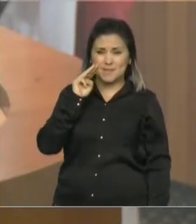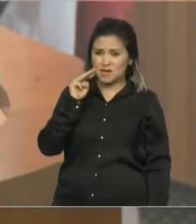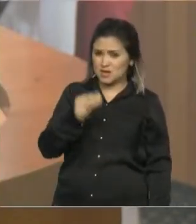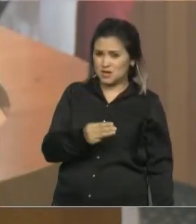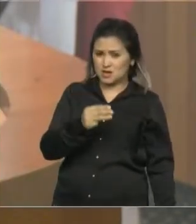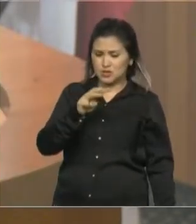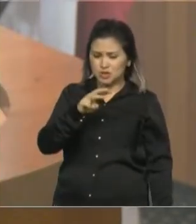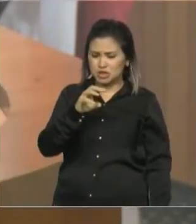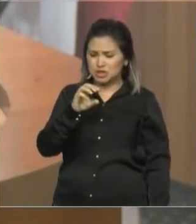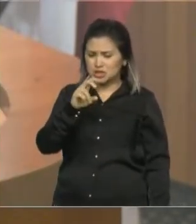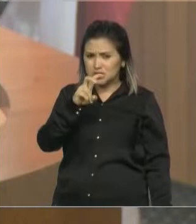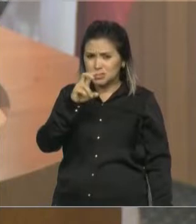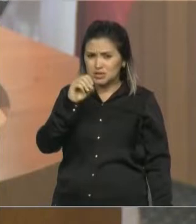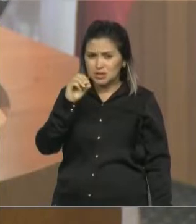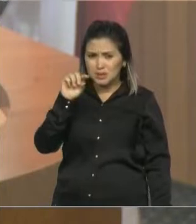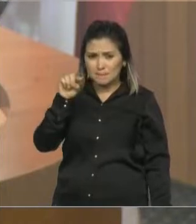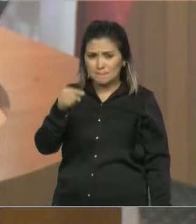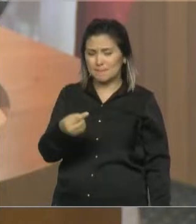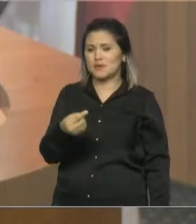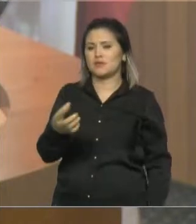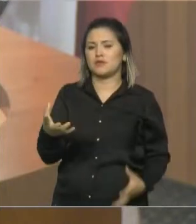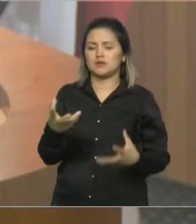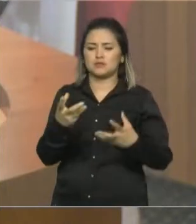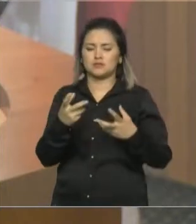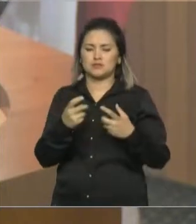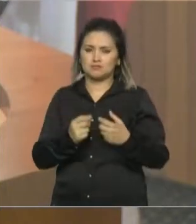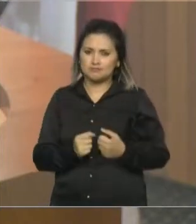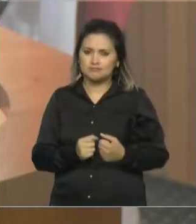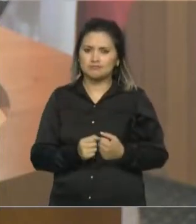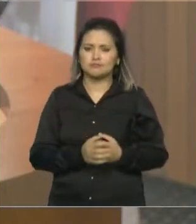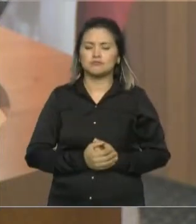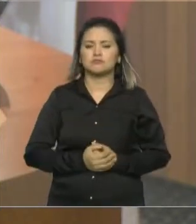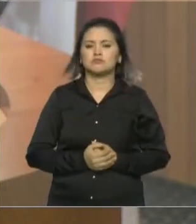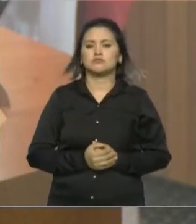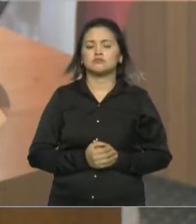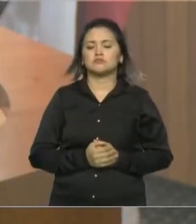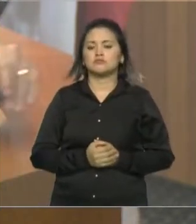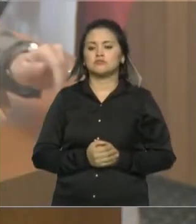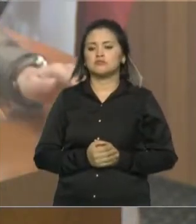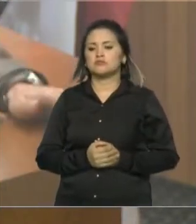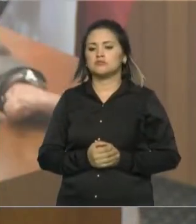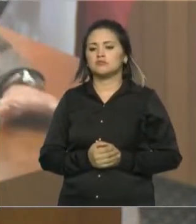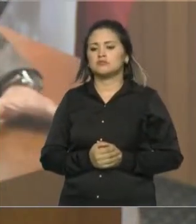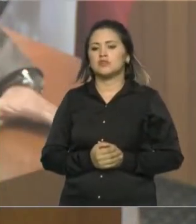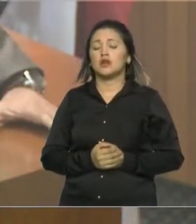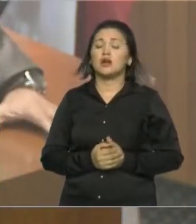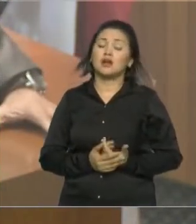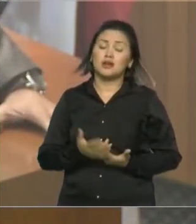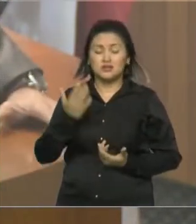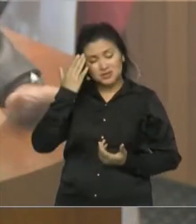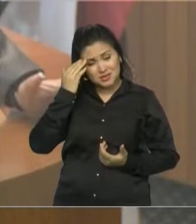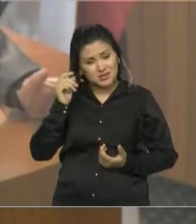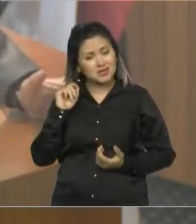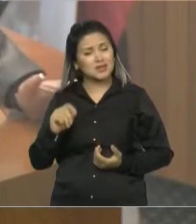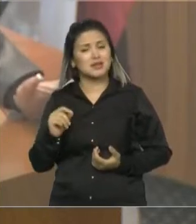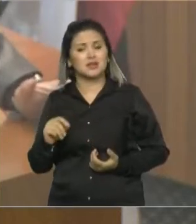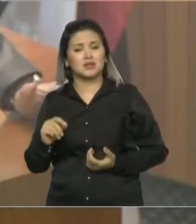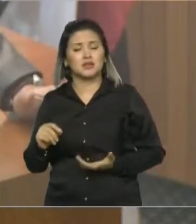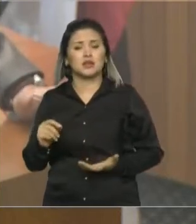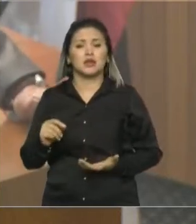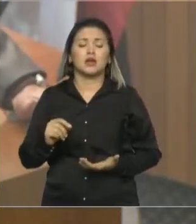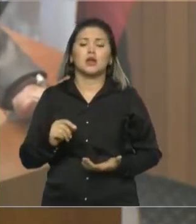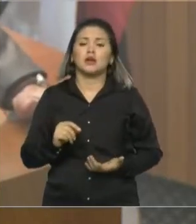do Ceará. Então, me parece, por assim dizer, que é óbvio que eu sei que a gente vai ter resistência política para construir os